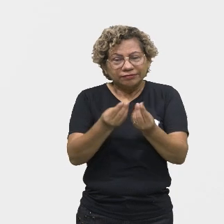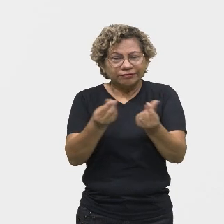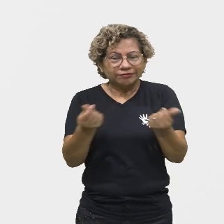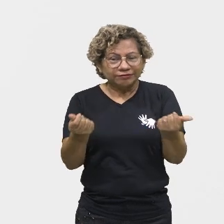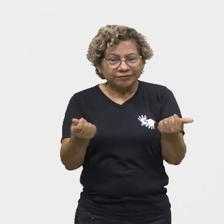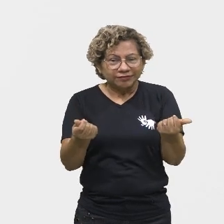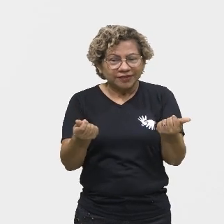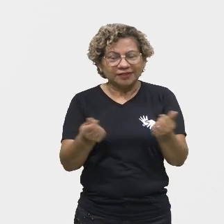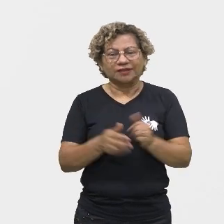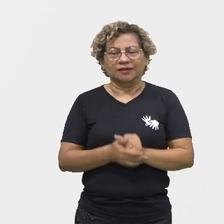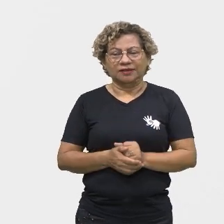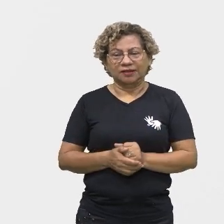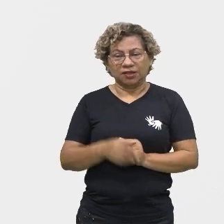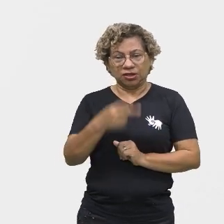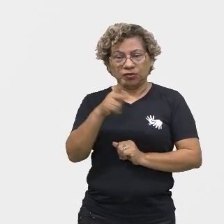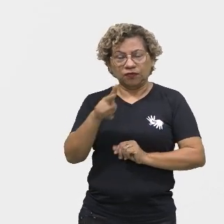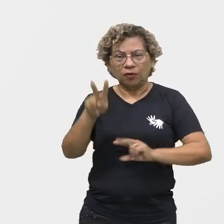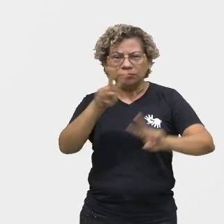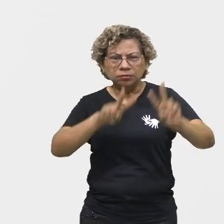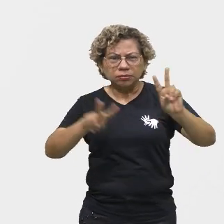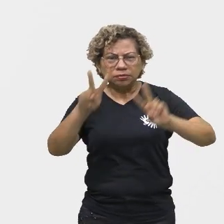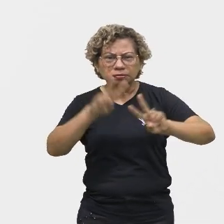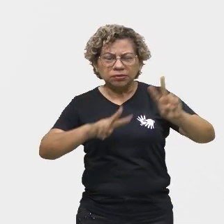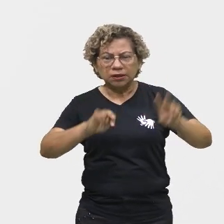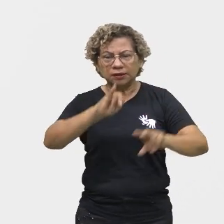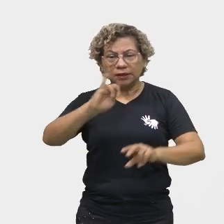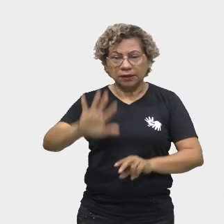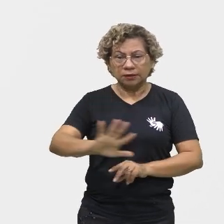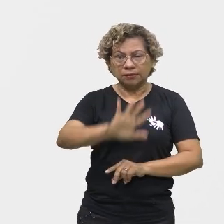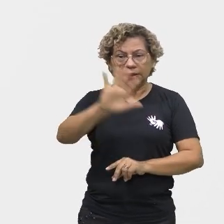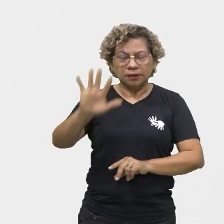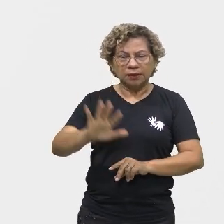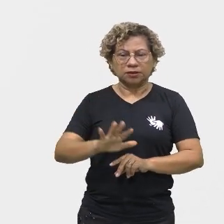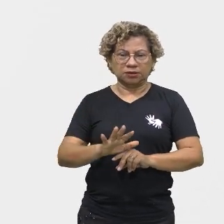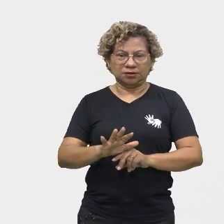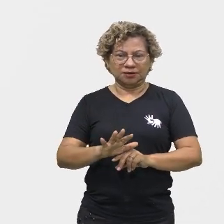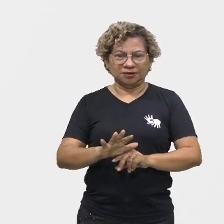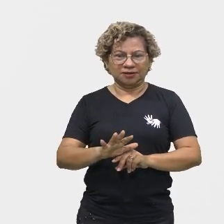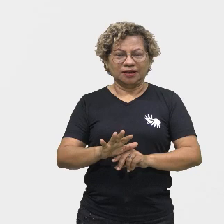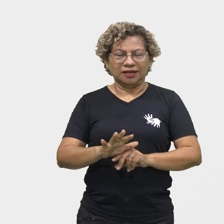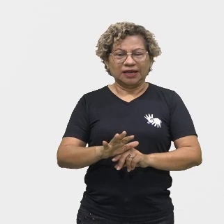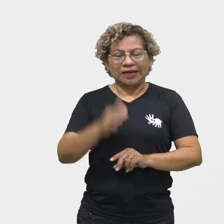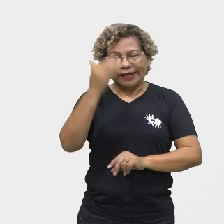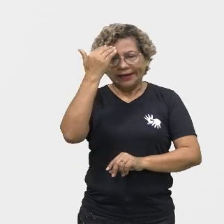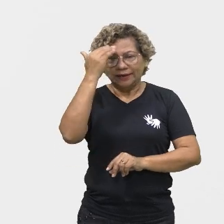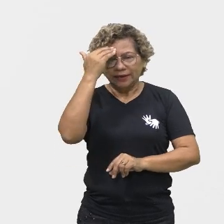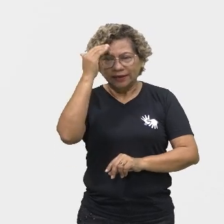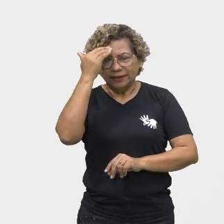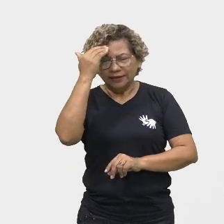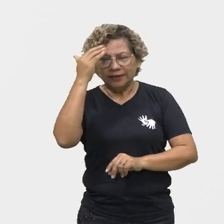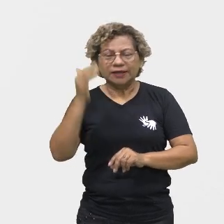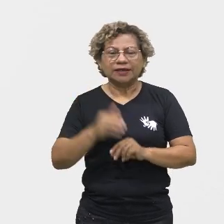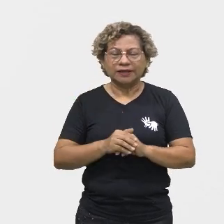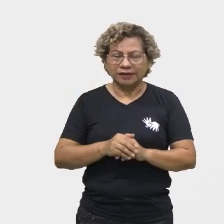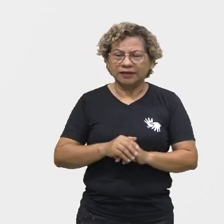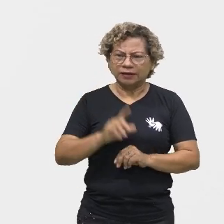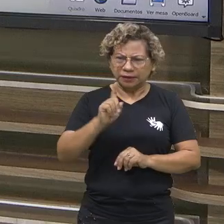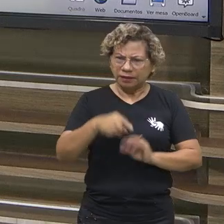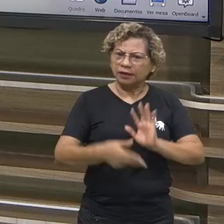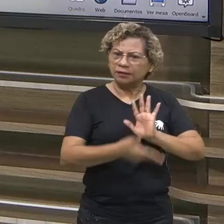obra, ao olhar, ao observar a obra, você pode identificar. Isso aqui dá a entender que é alguma